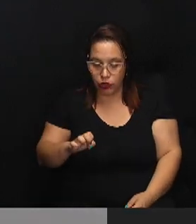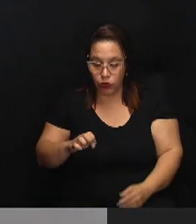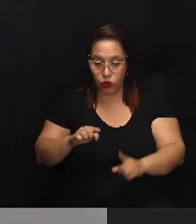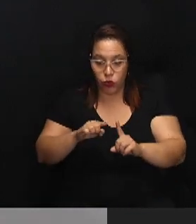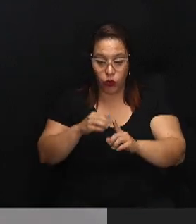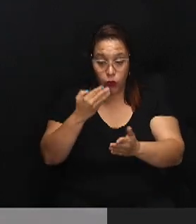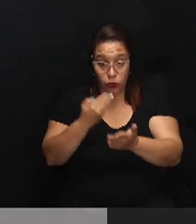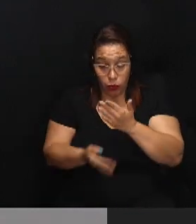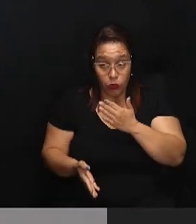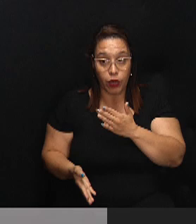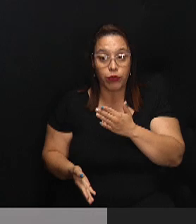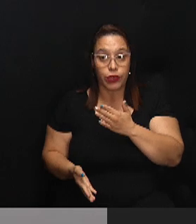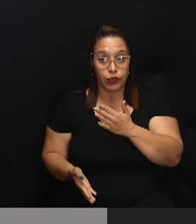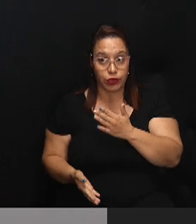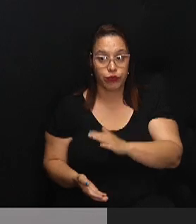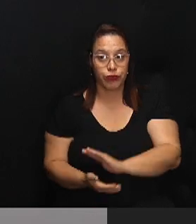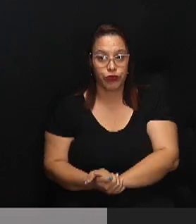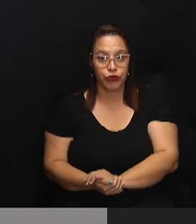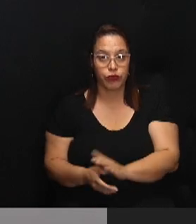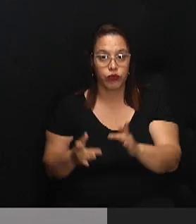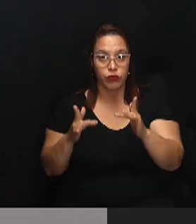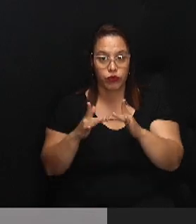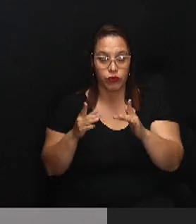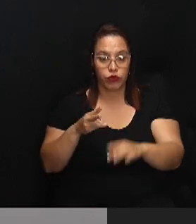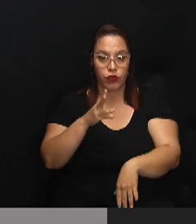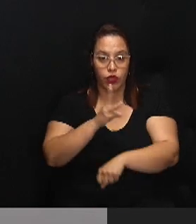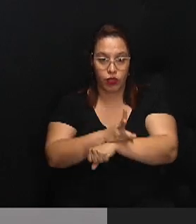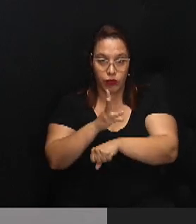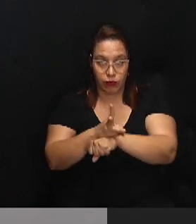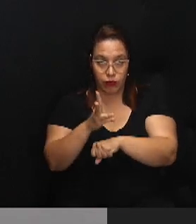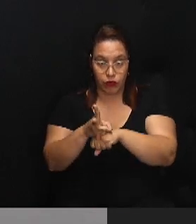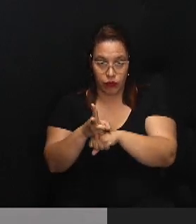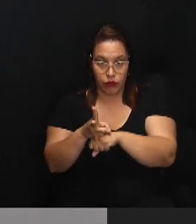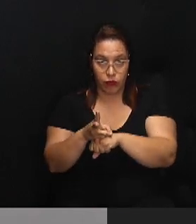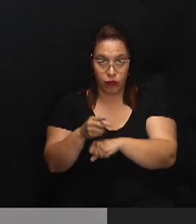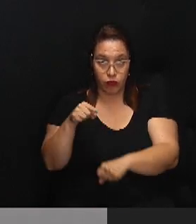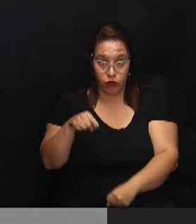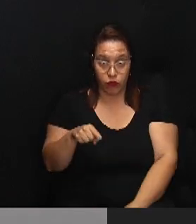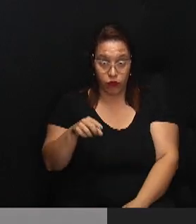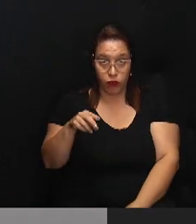pela prematuridade, entrar no nosso site, tá?